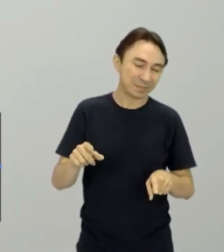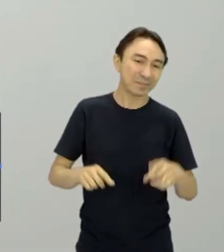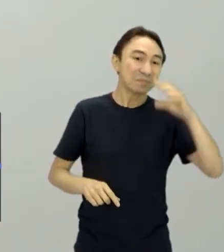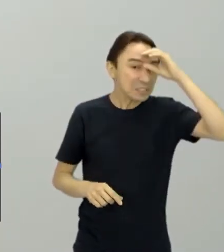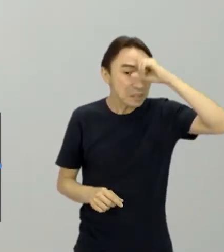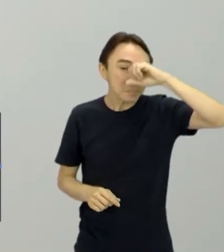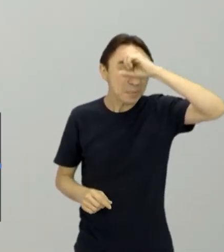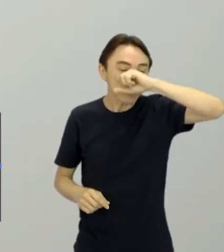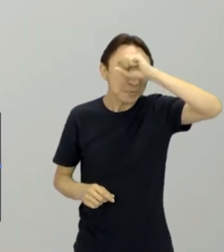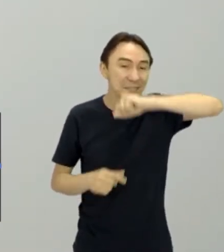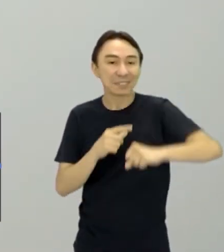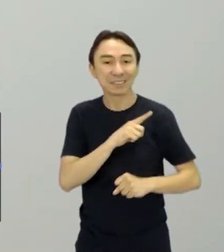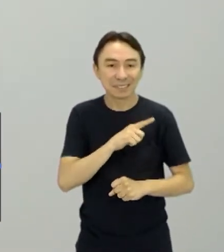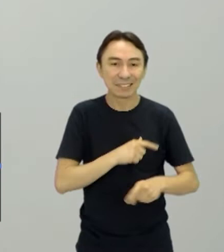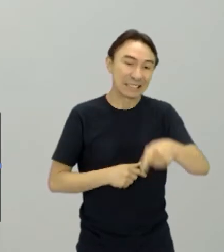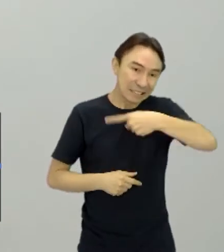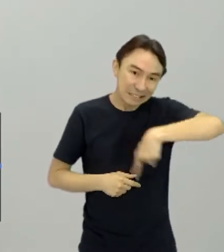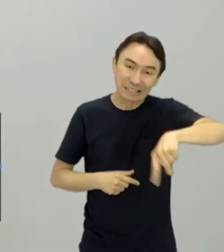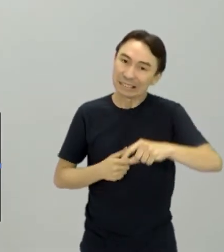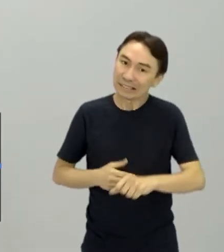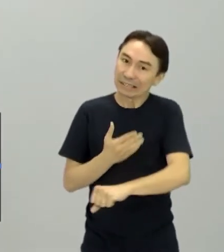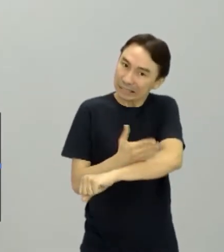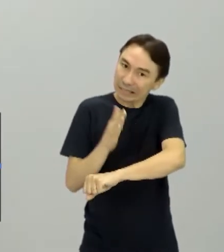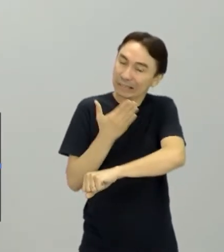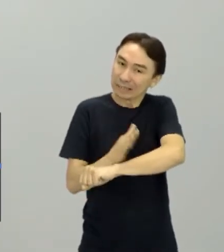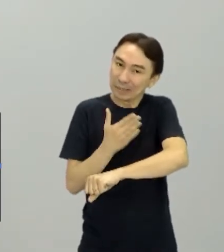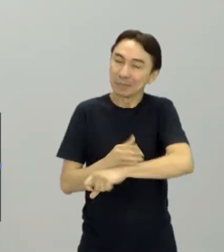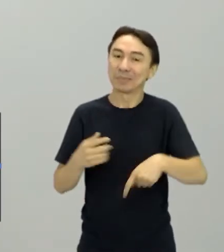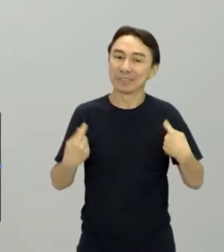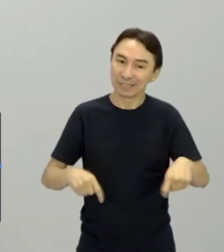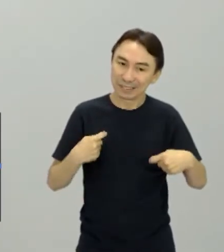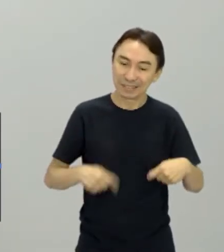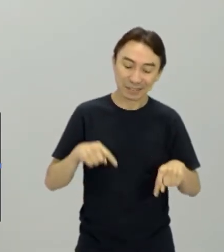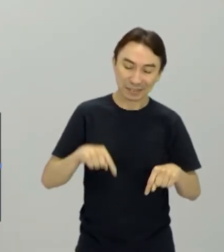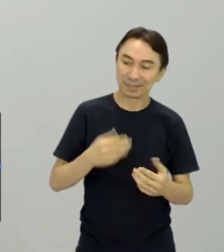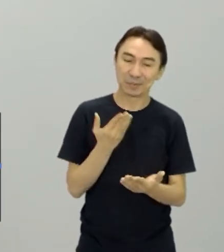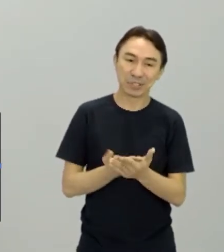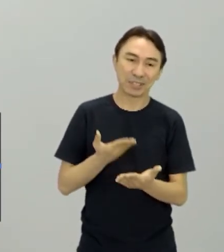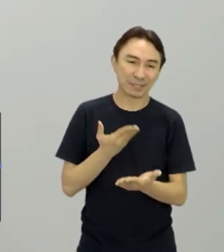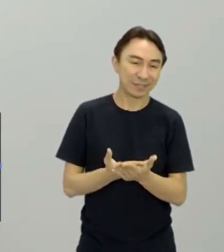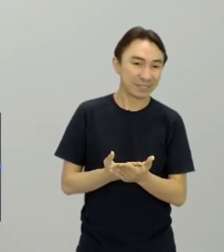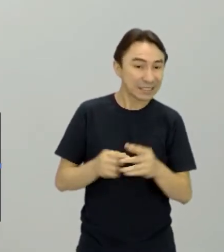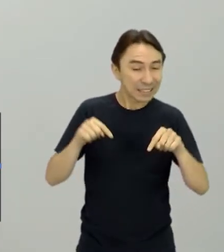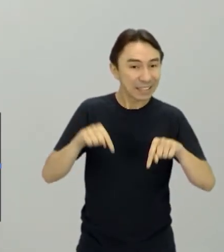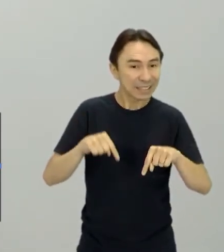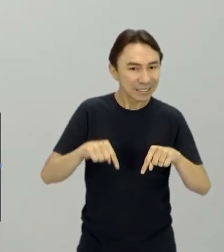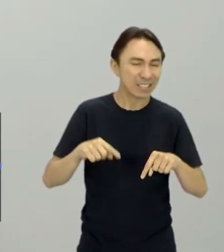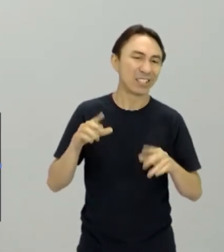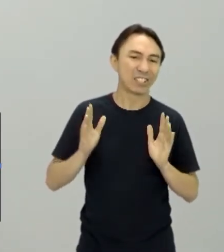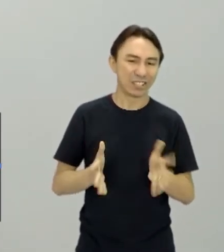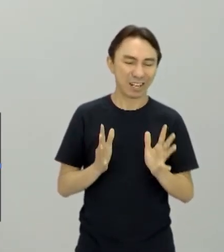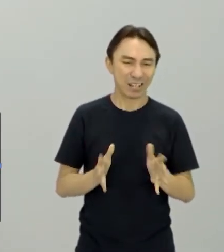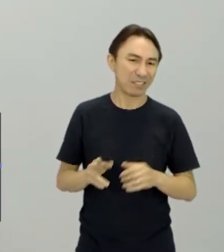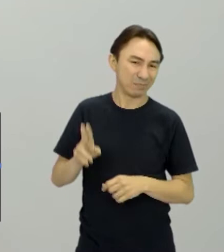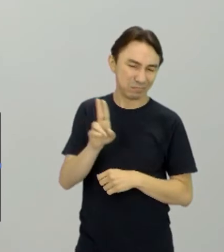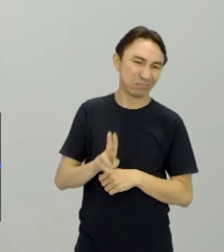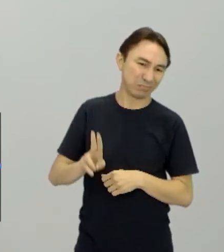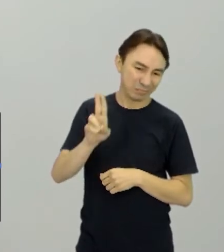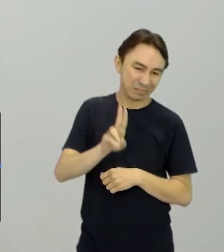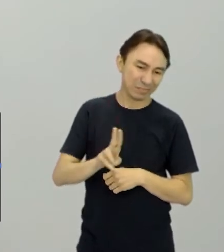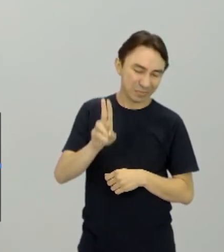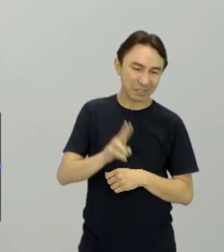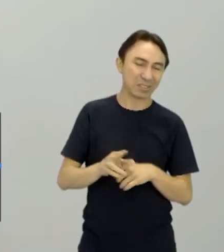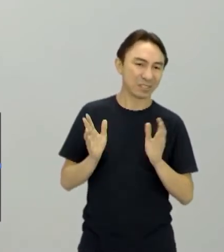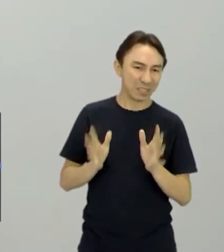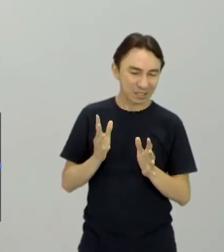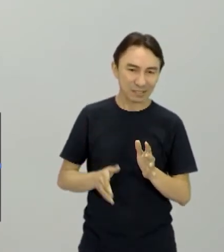Que a gente tem que estar sempre preparado, né? Essa aula, ela, ó, né? A gente já preparou ela e já usou em vários momentos.